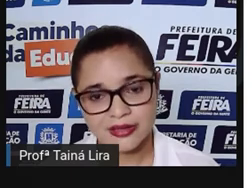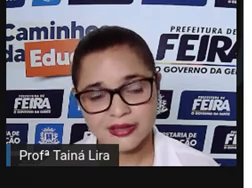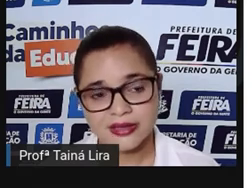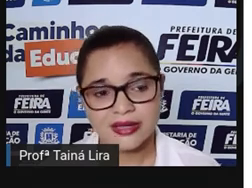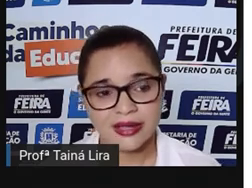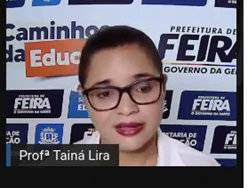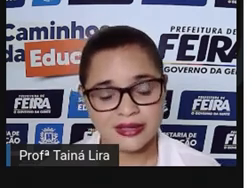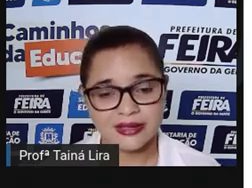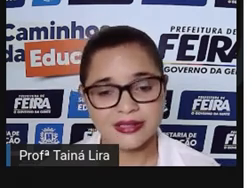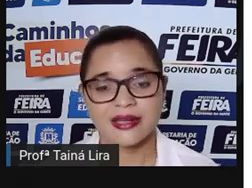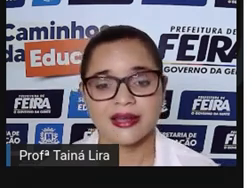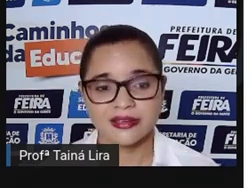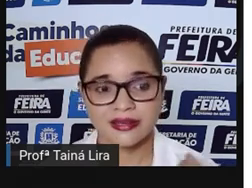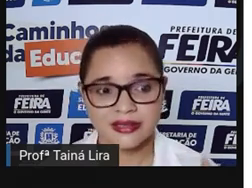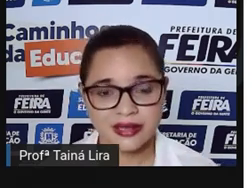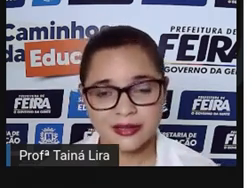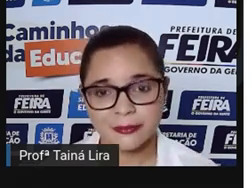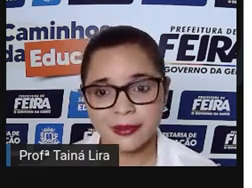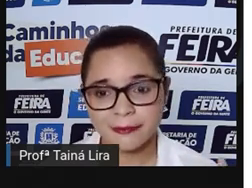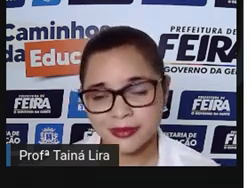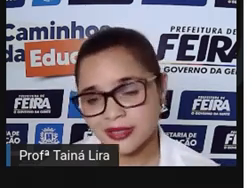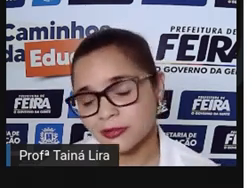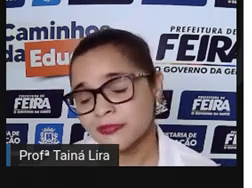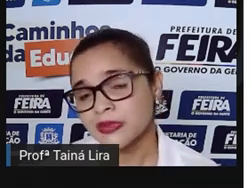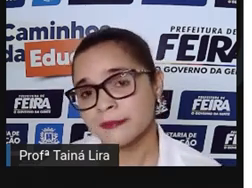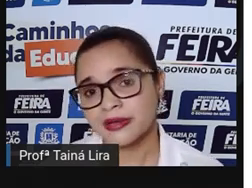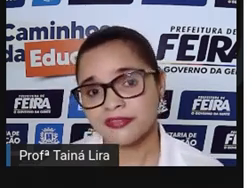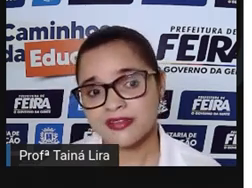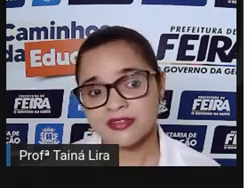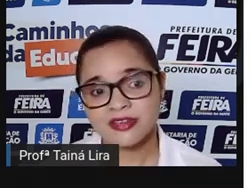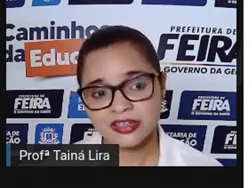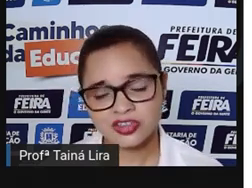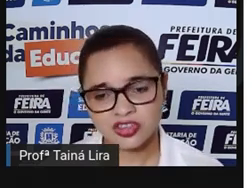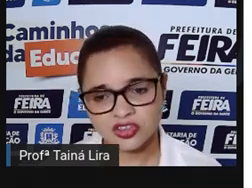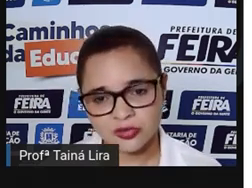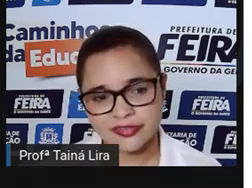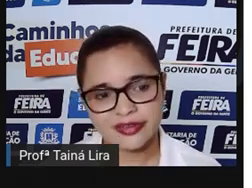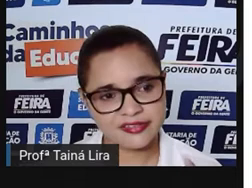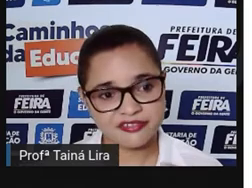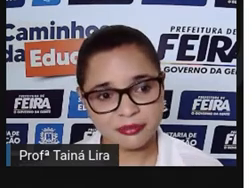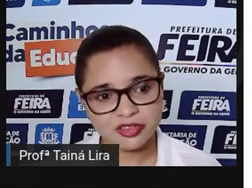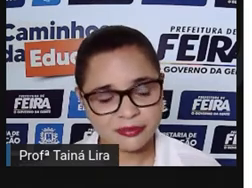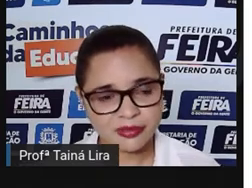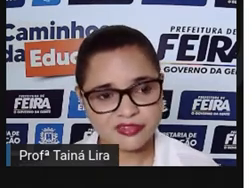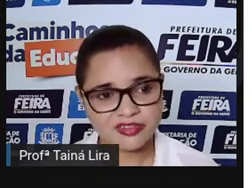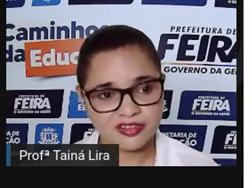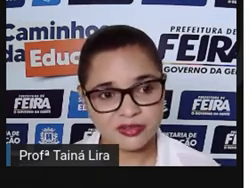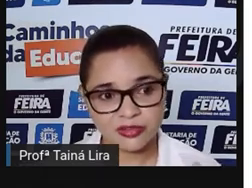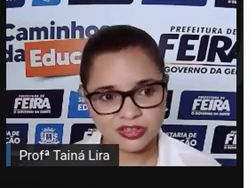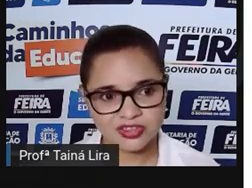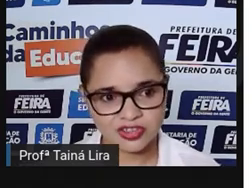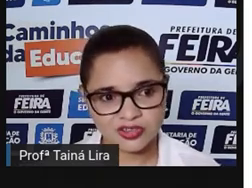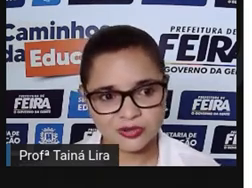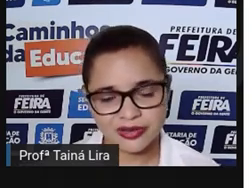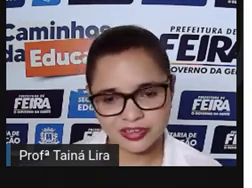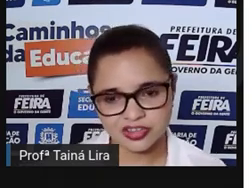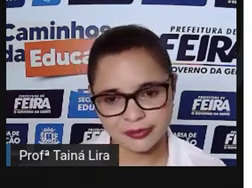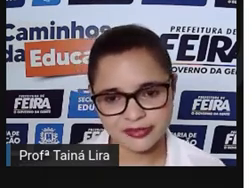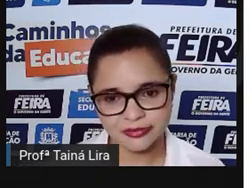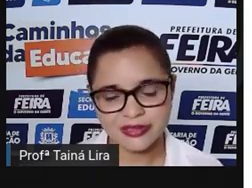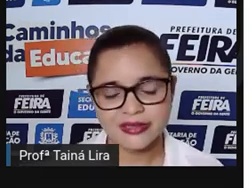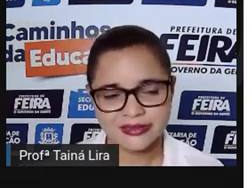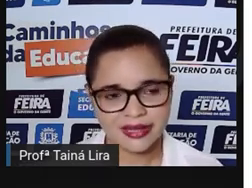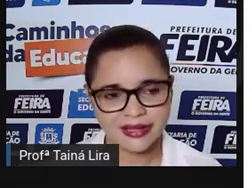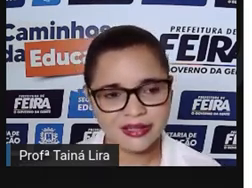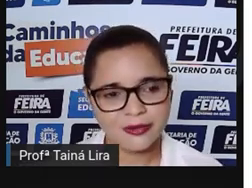tá? E aí criaram um papiro para fazer os registros deles. Eu vou mostrar para vocês aqui um registro